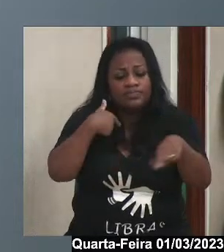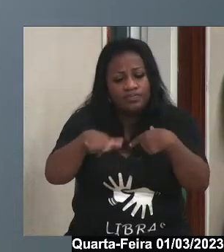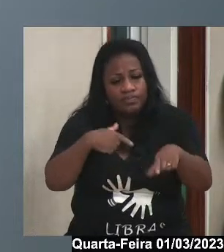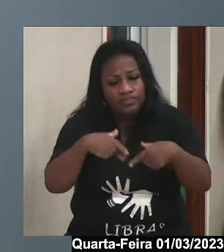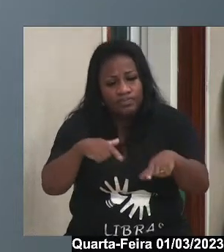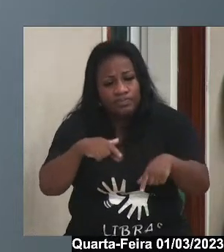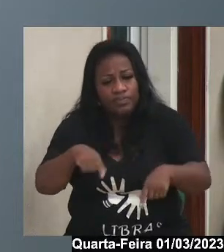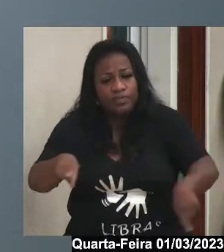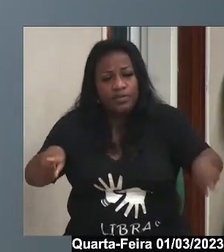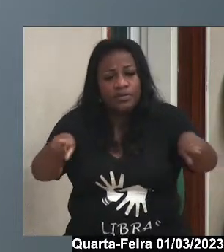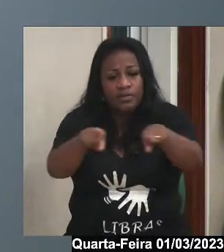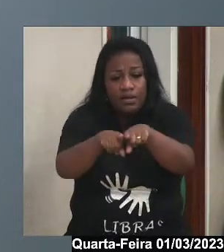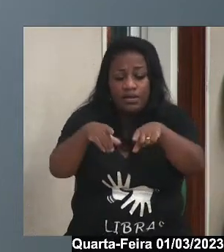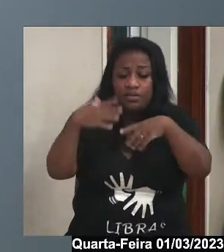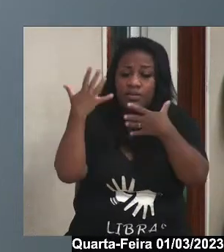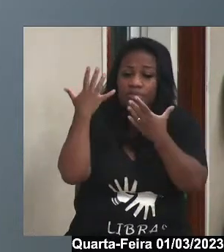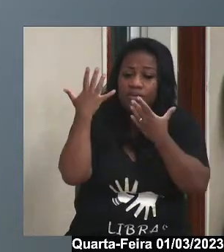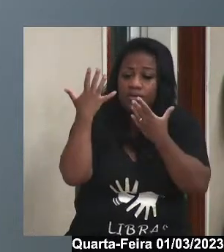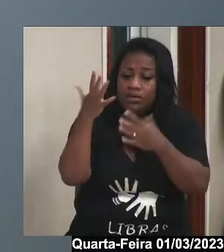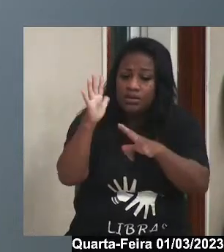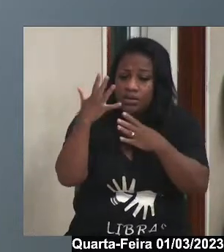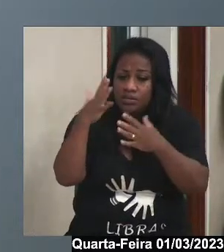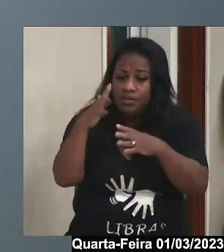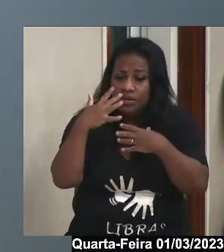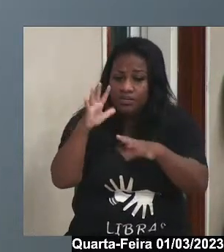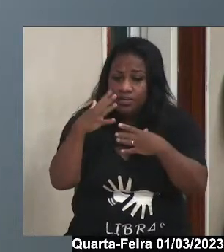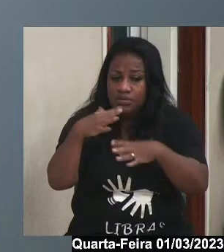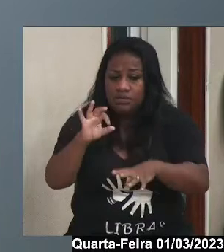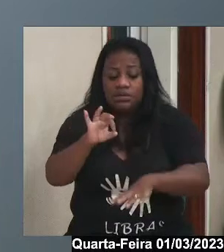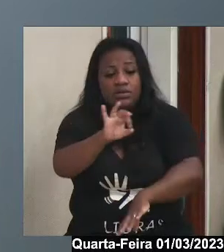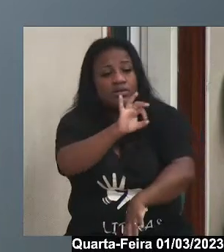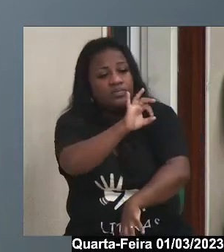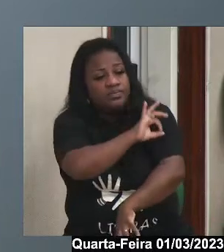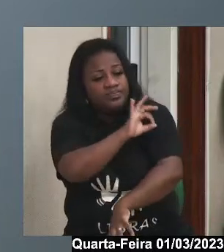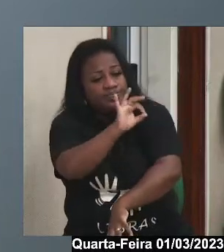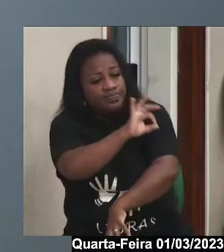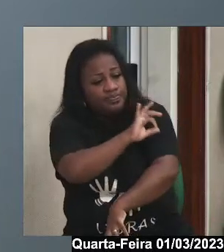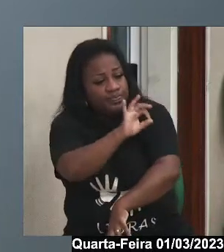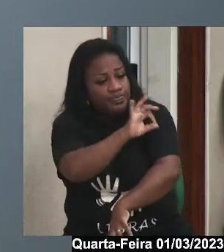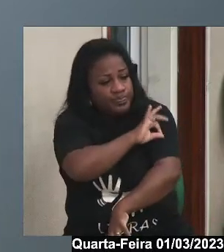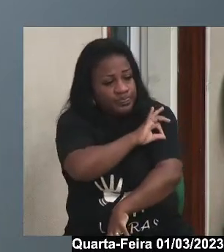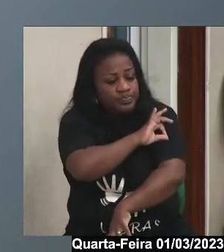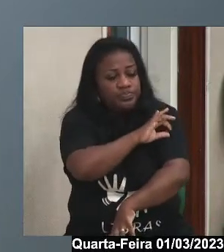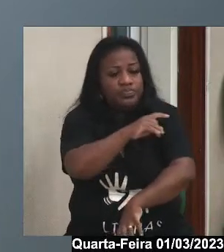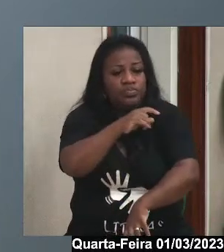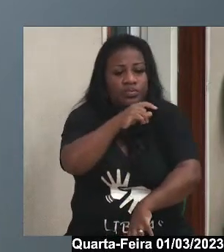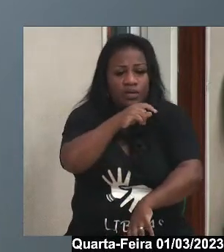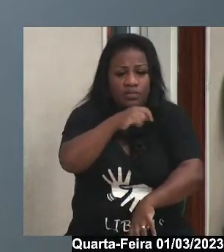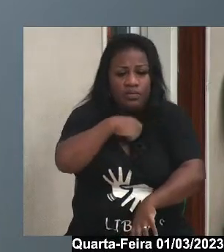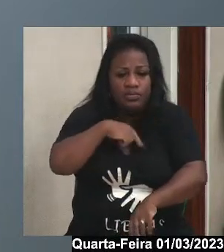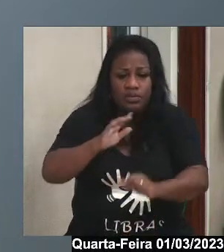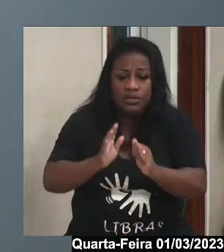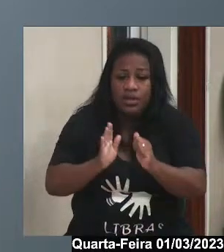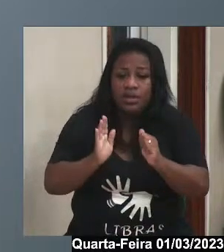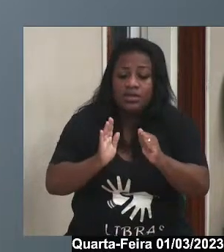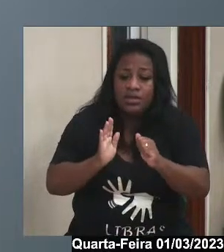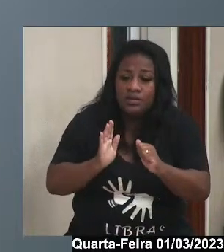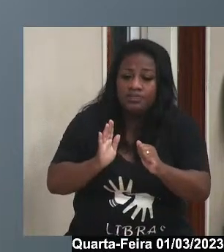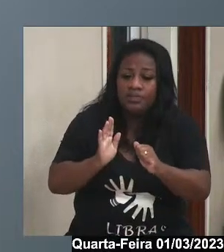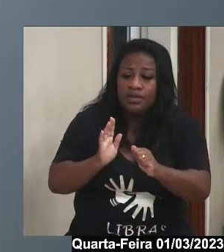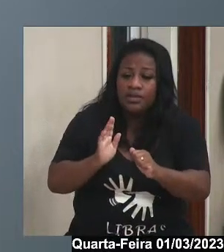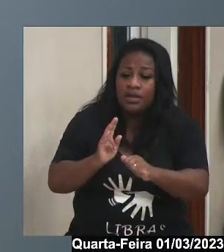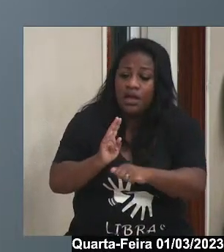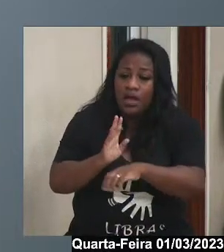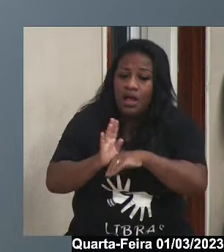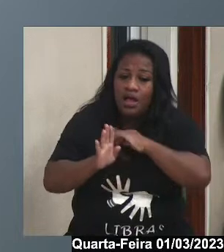E também para parabenizar ao GCM Cleiton. Cleiton, parabéns, porque é uma decisão muito difícil de se tomar